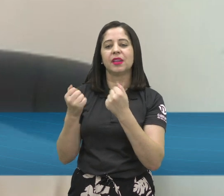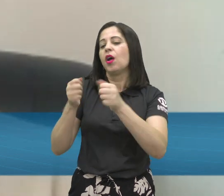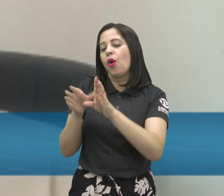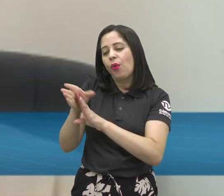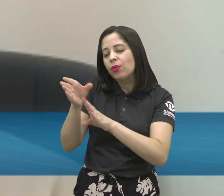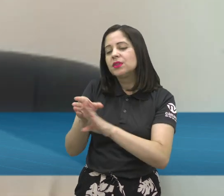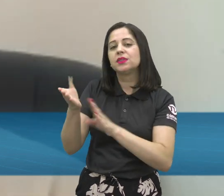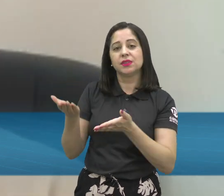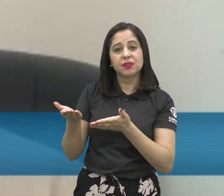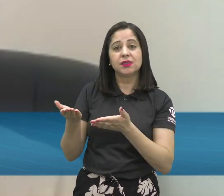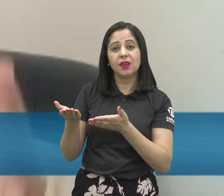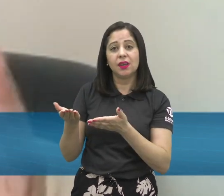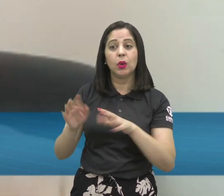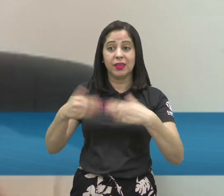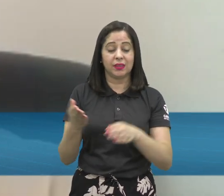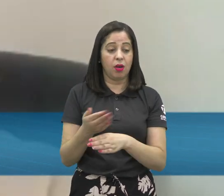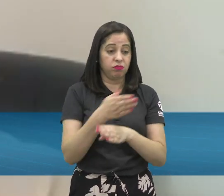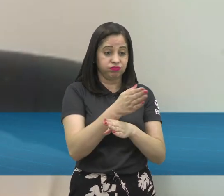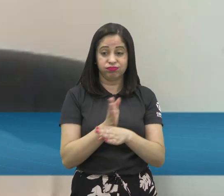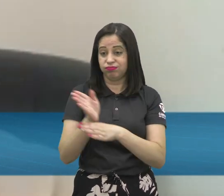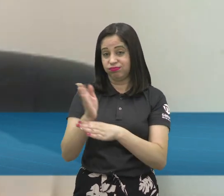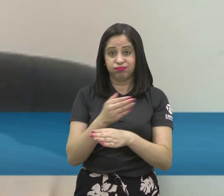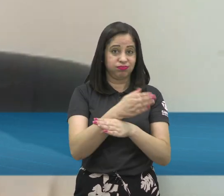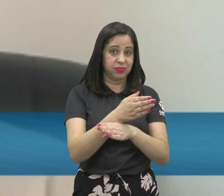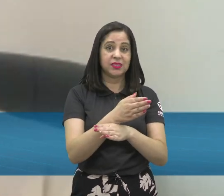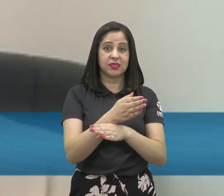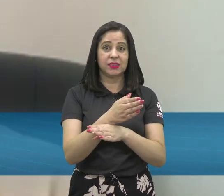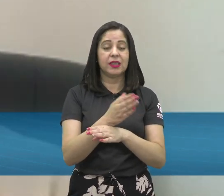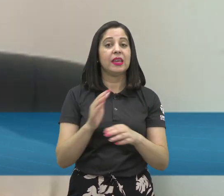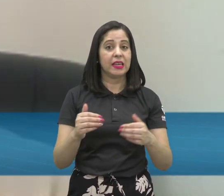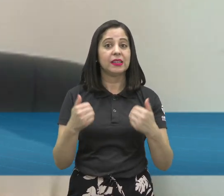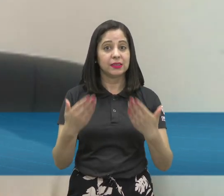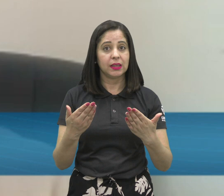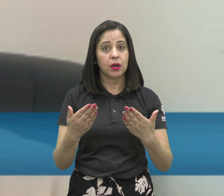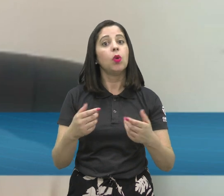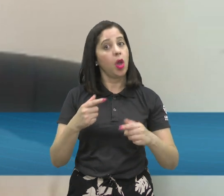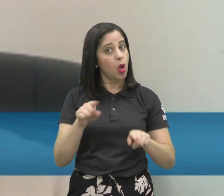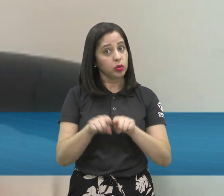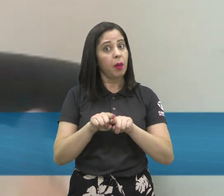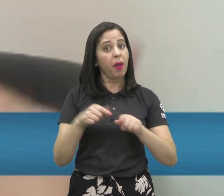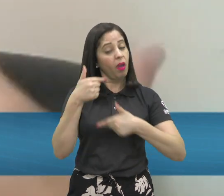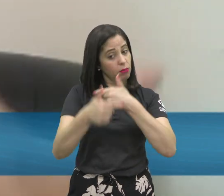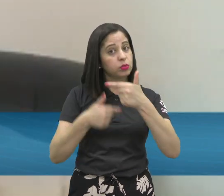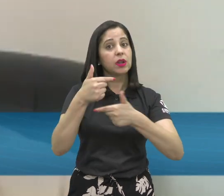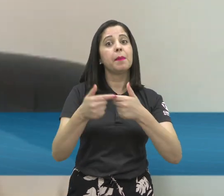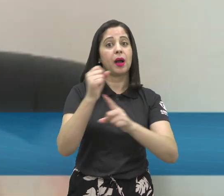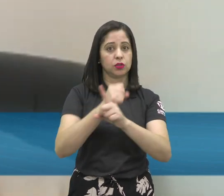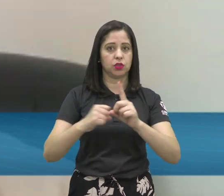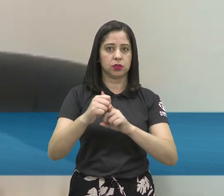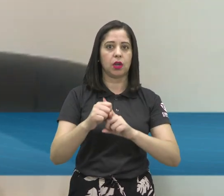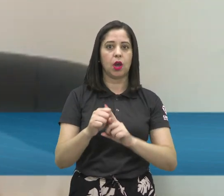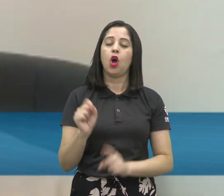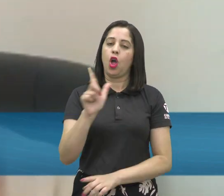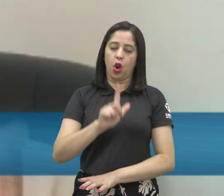da qual às vezes não tem, onde a psicologia também não penetra. Então, eu faço esse trabalho aqui comigo, e também, claro, eu estou aprendendo, está me